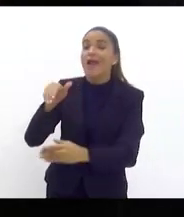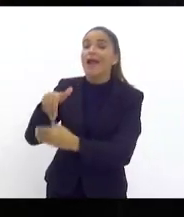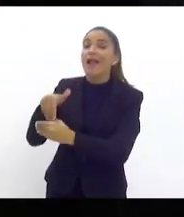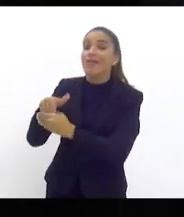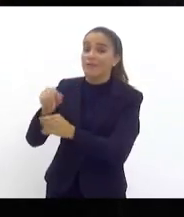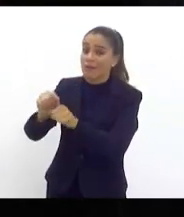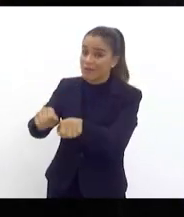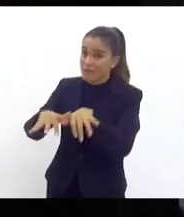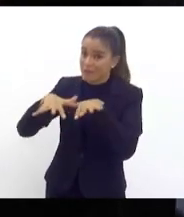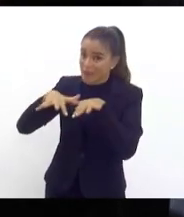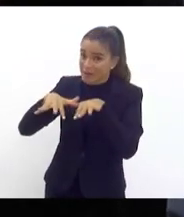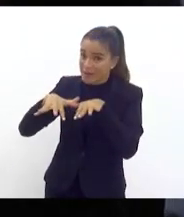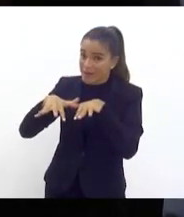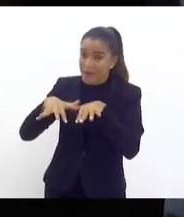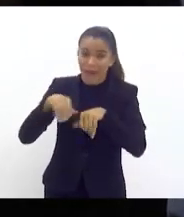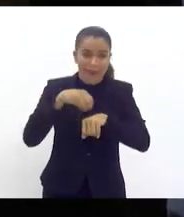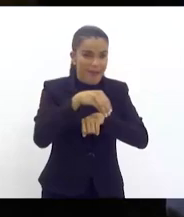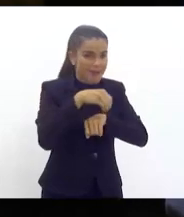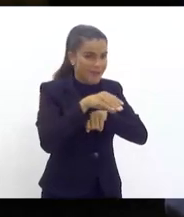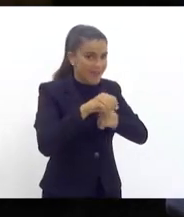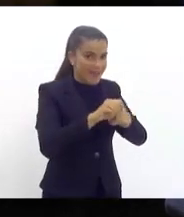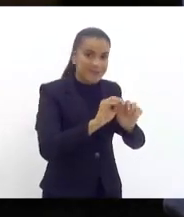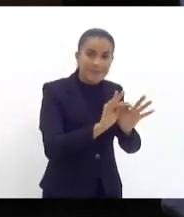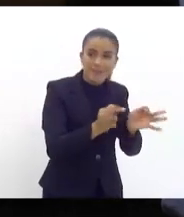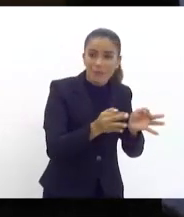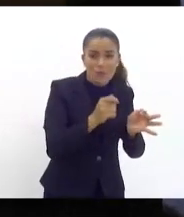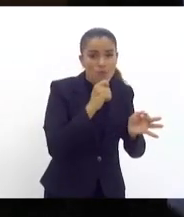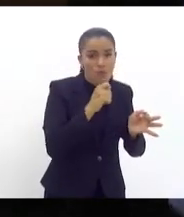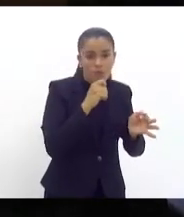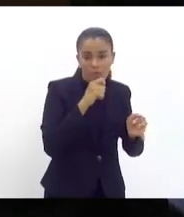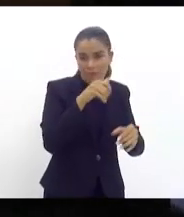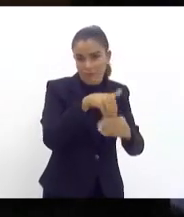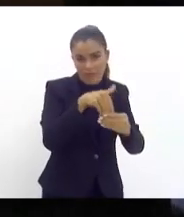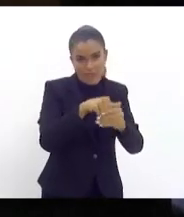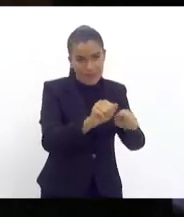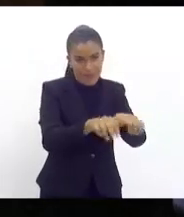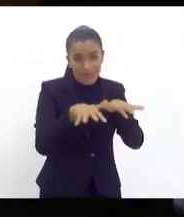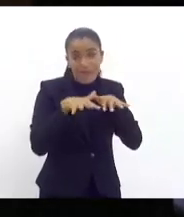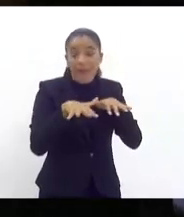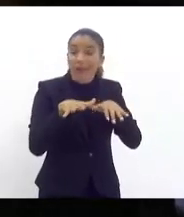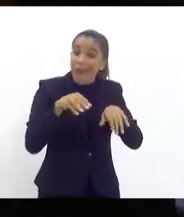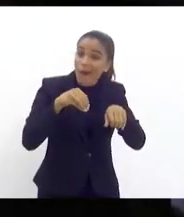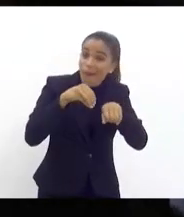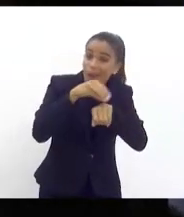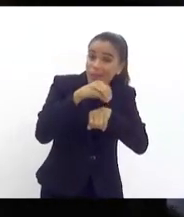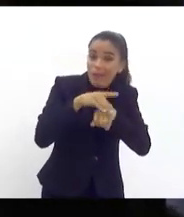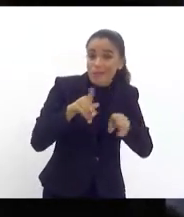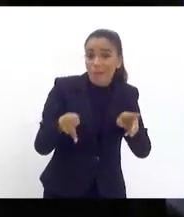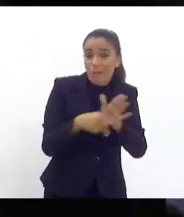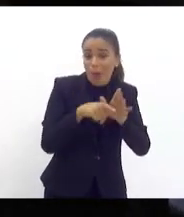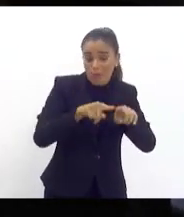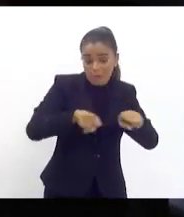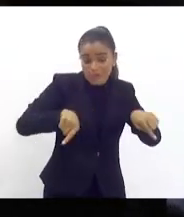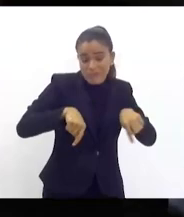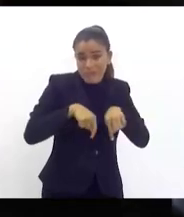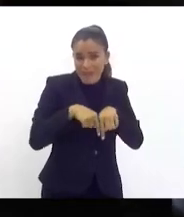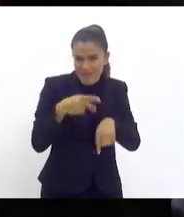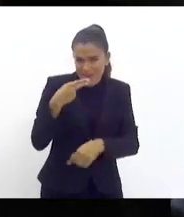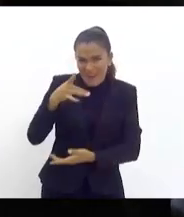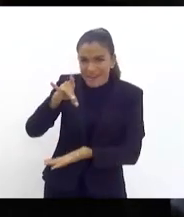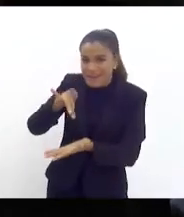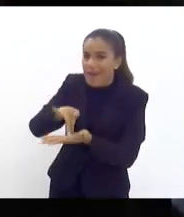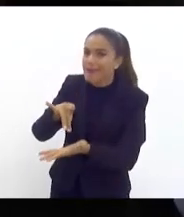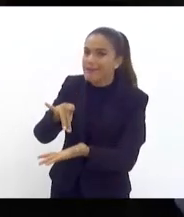no plenário. A indicação simples não tem votação no plenário. É uma indicação de gabinete. E, falando a